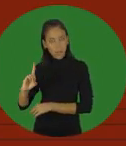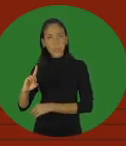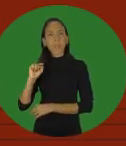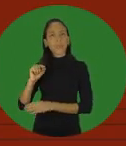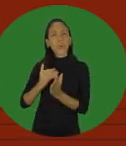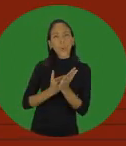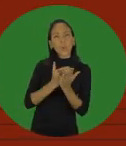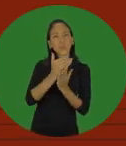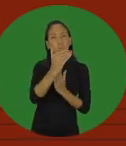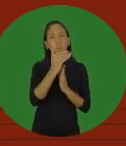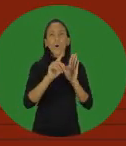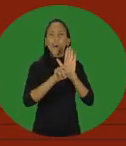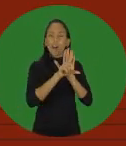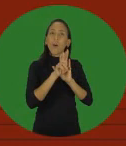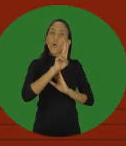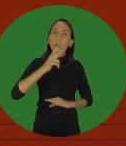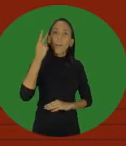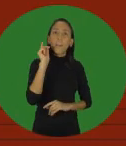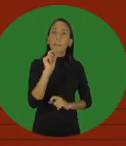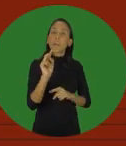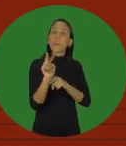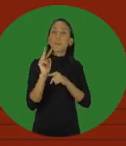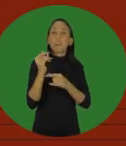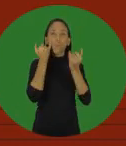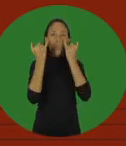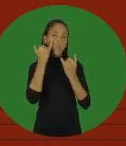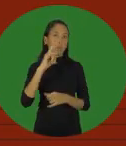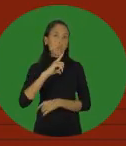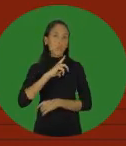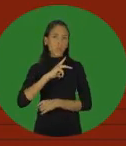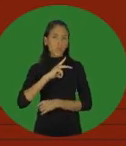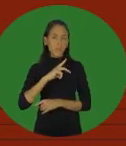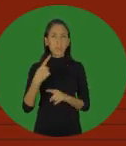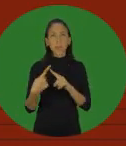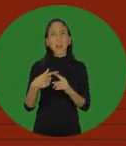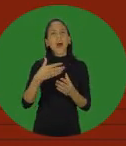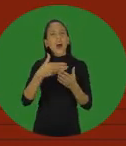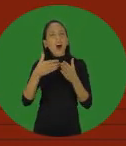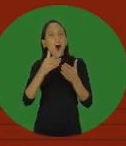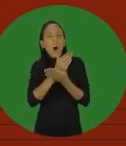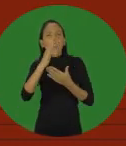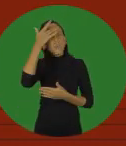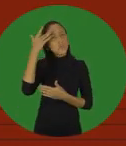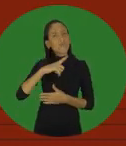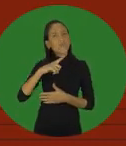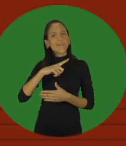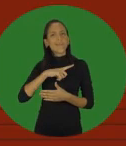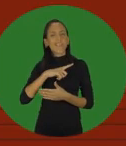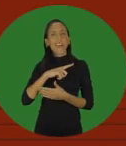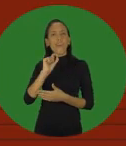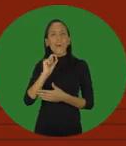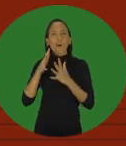bem básica do que seriam dados pessoais e dados pessoais sensíveis, aqueles que geralmente a gente não sai por